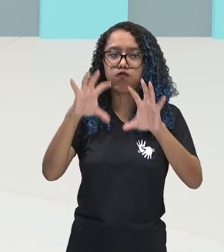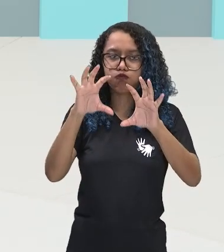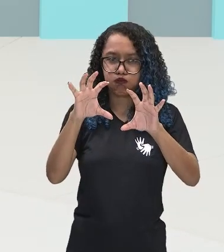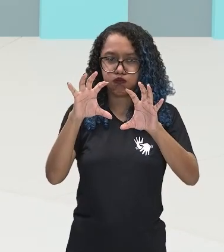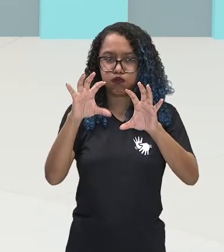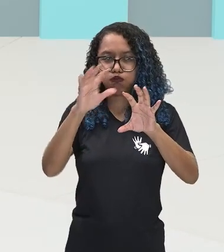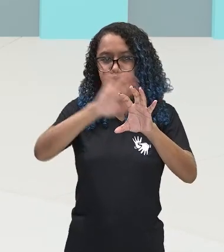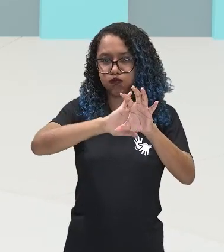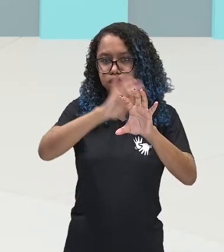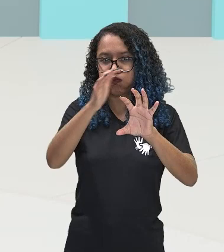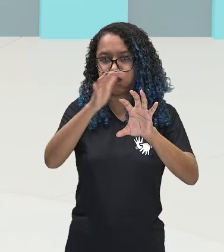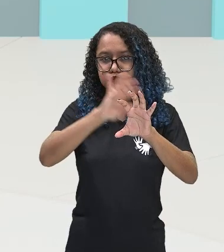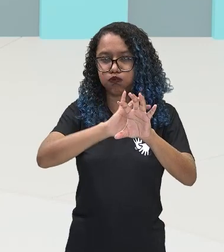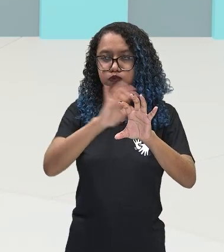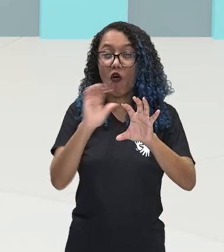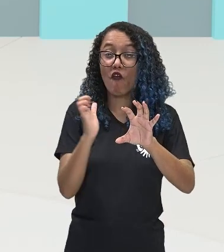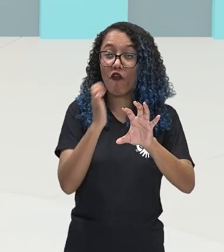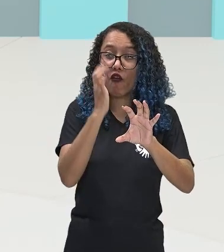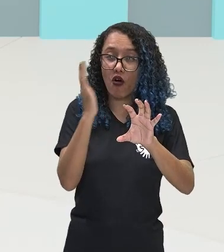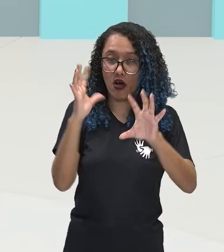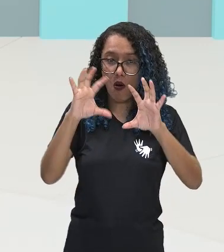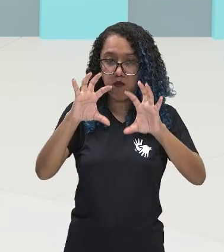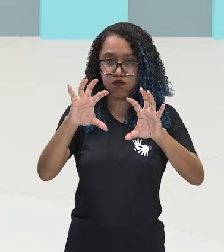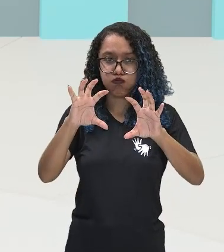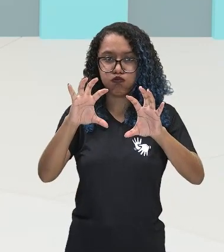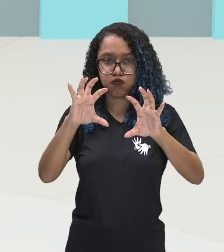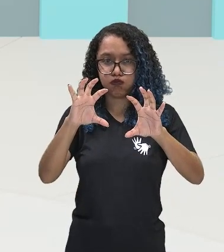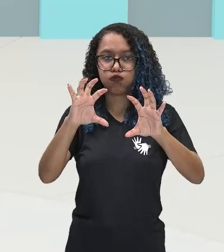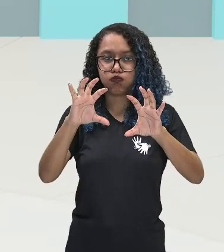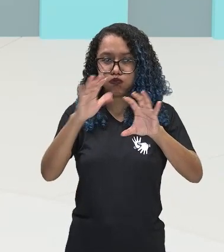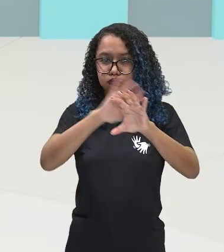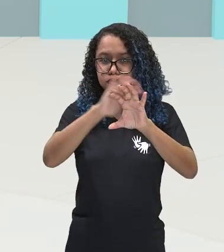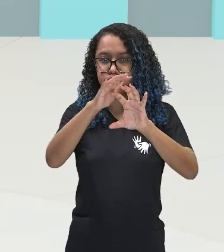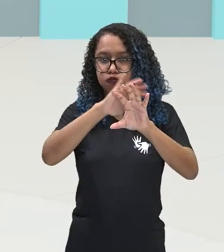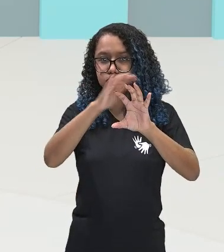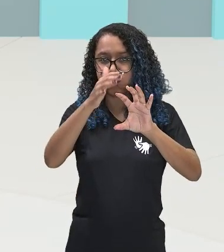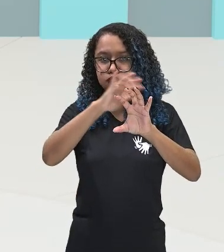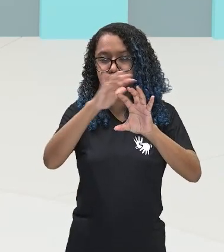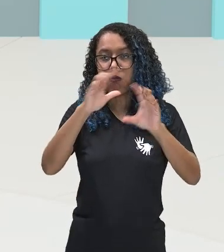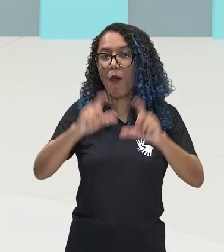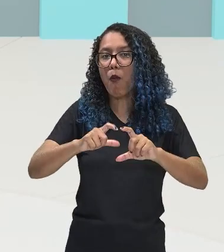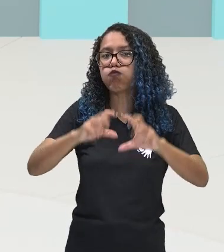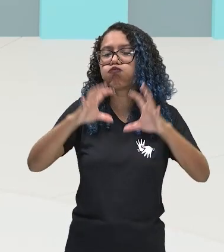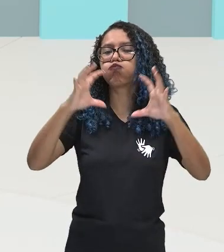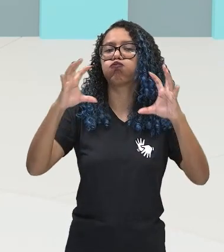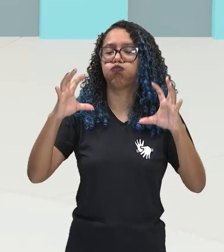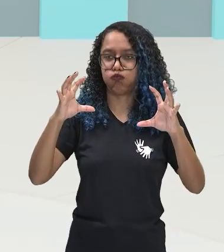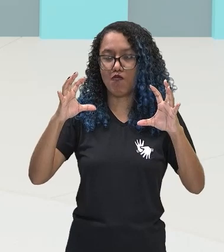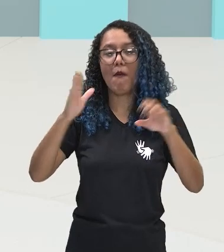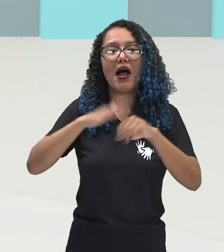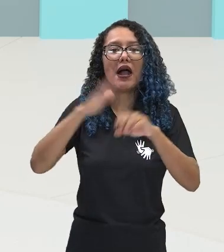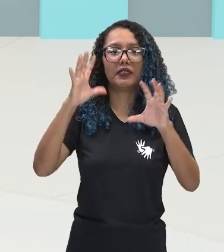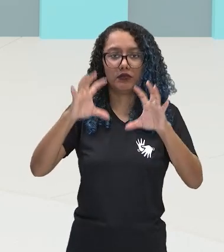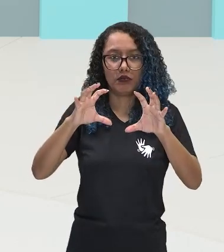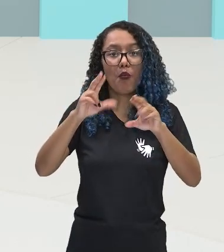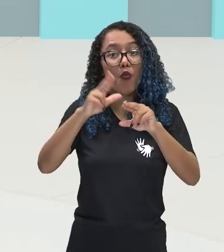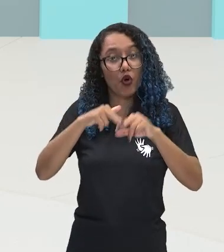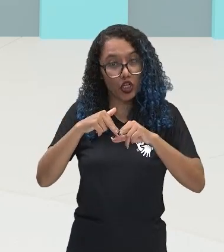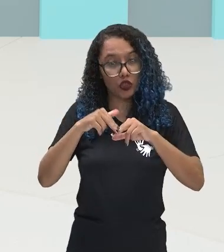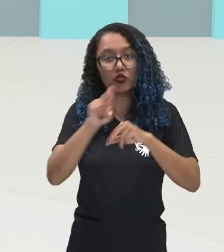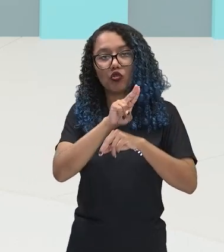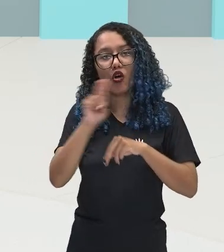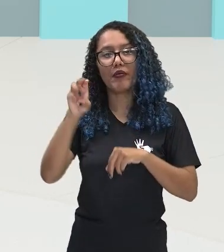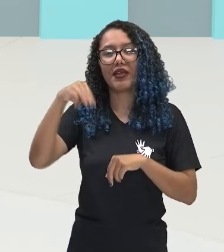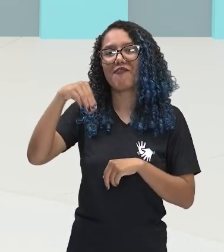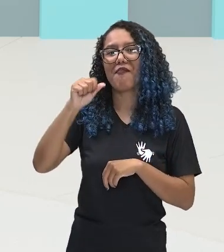né digamos assim também ela é a que está Ela é a maior de todas certo Por isso que recebe esse nome glúteo